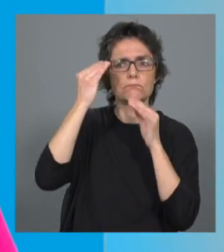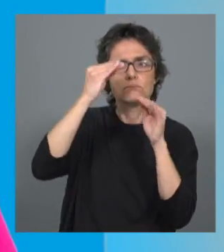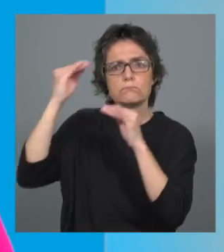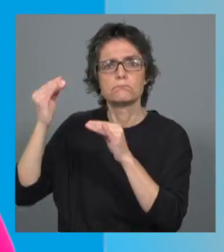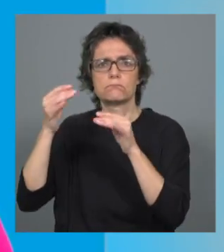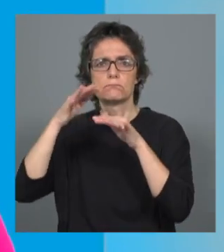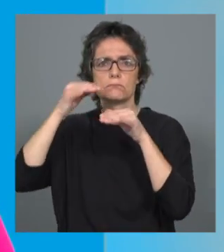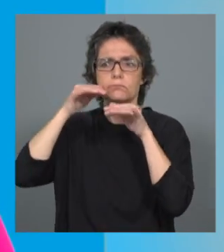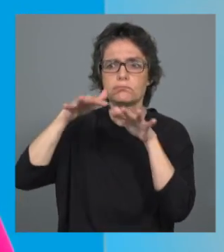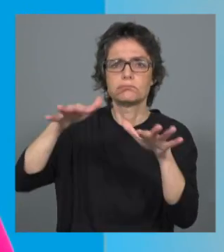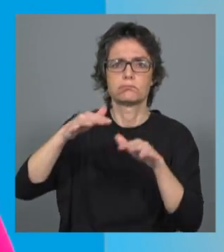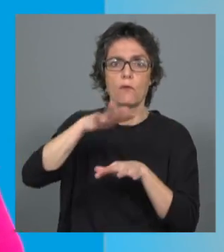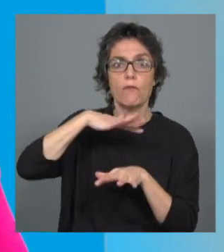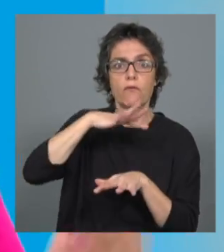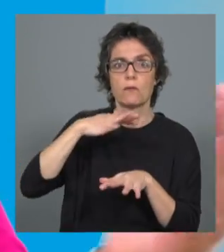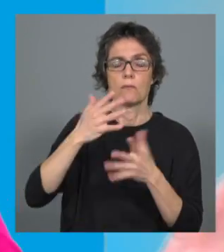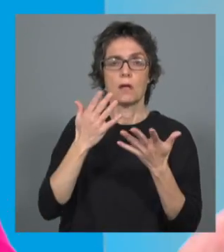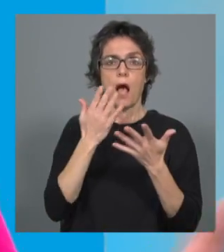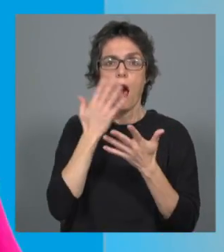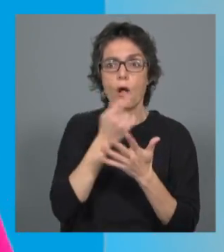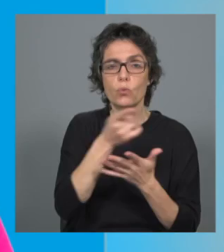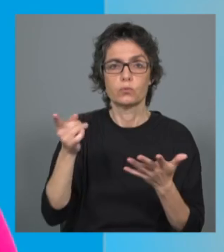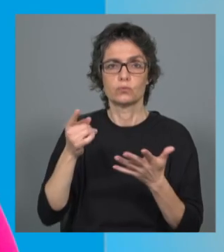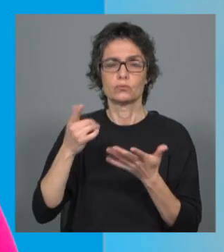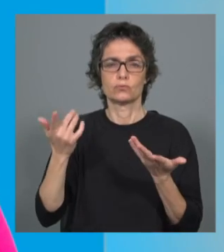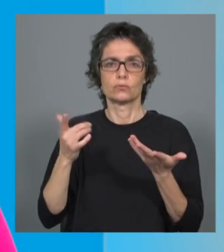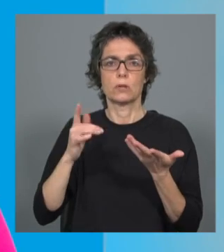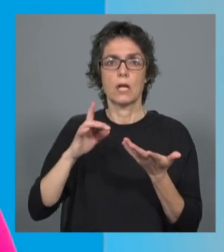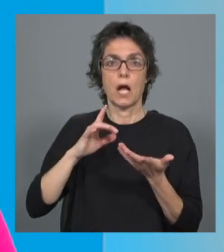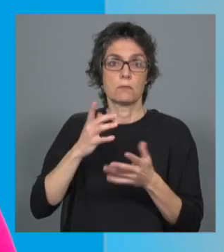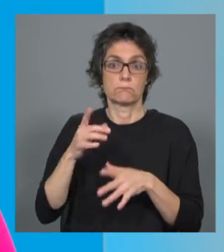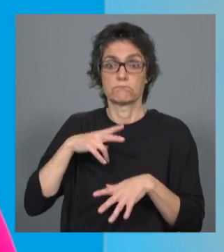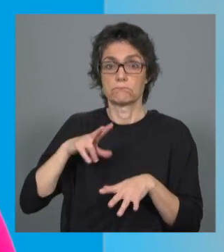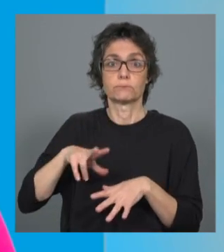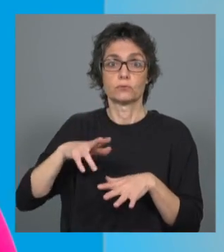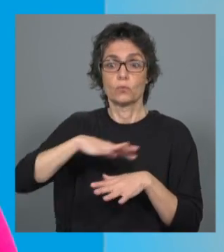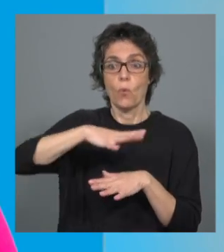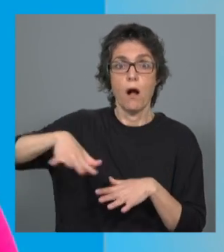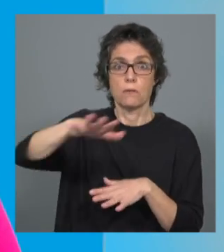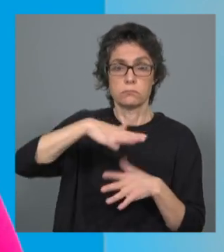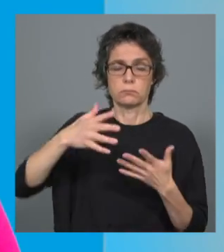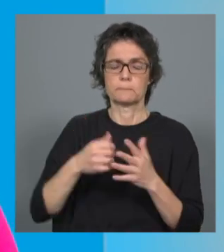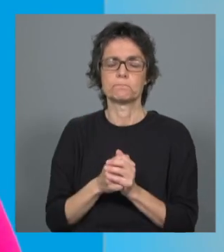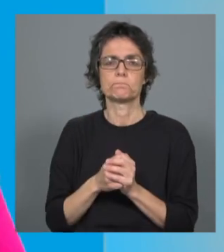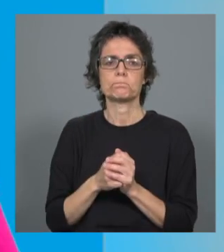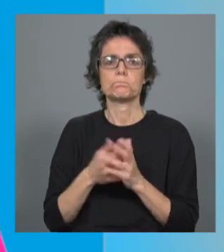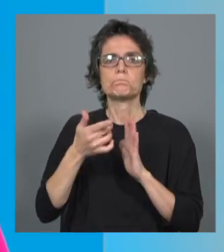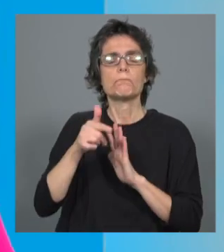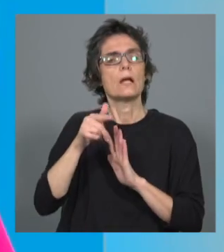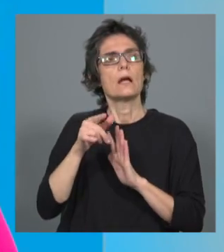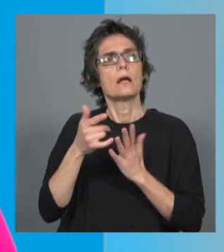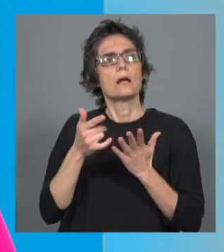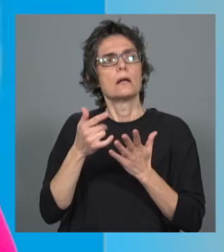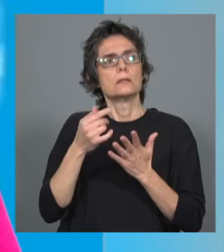famílias que temos por esse país fora, não é? E por isso tivemos também que fazer algo